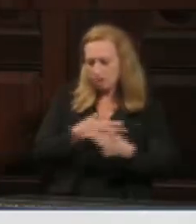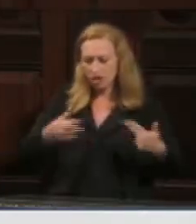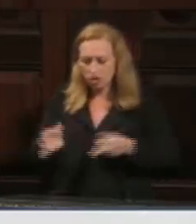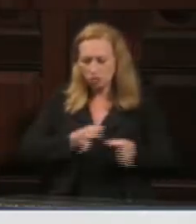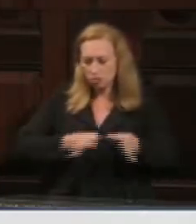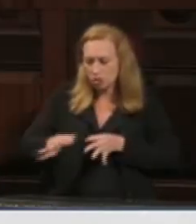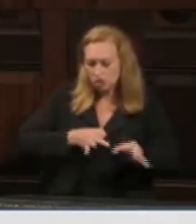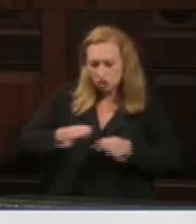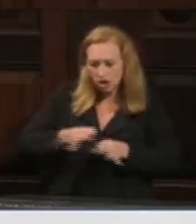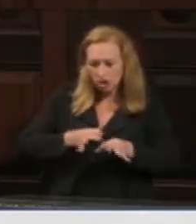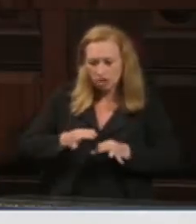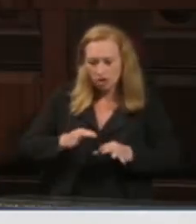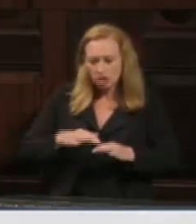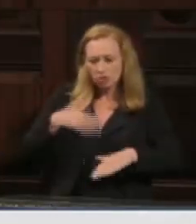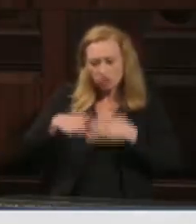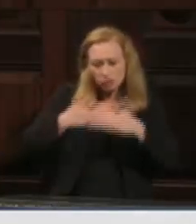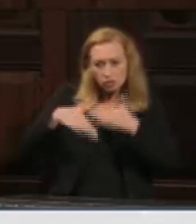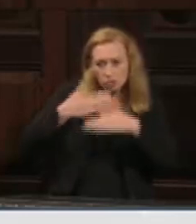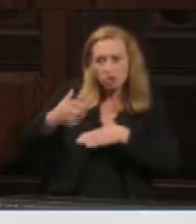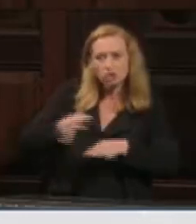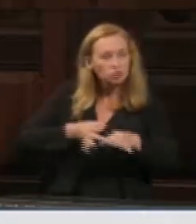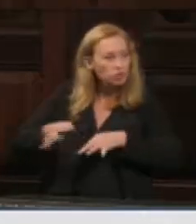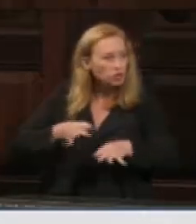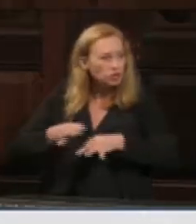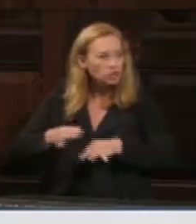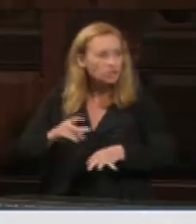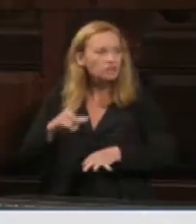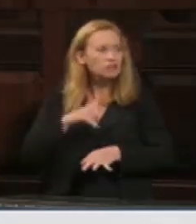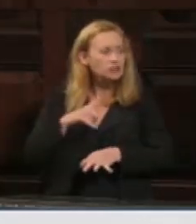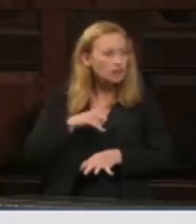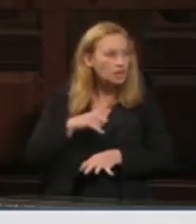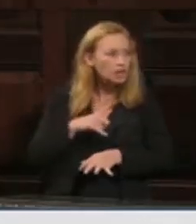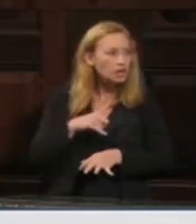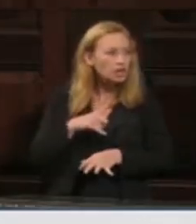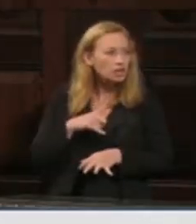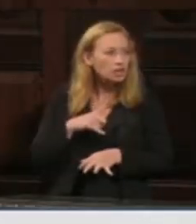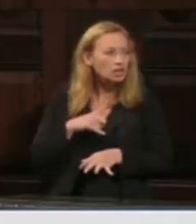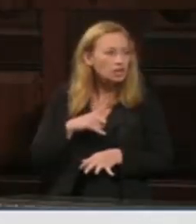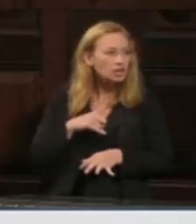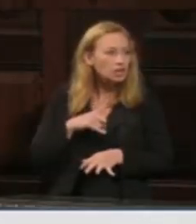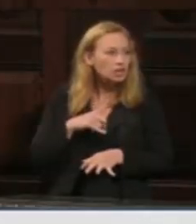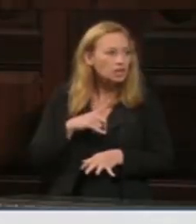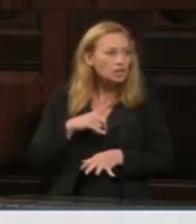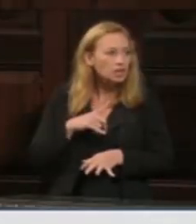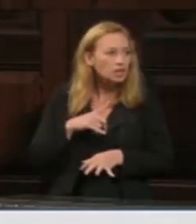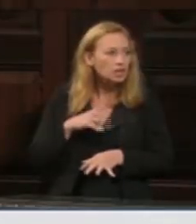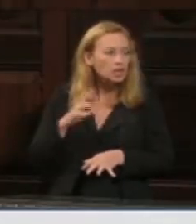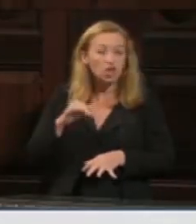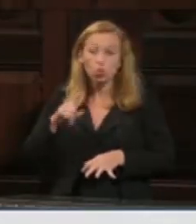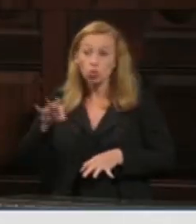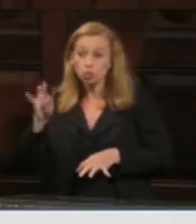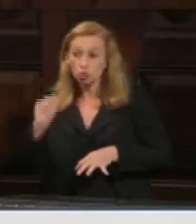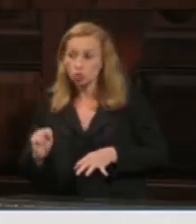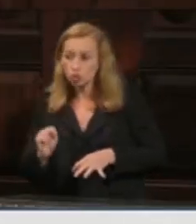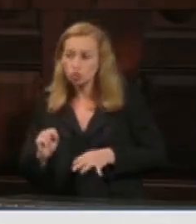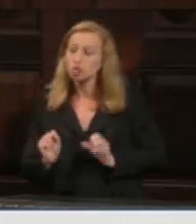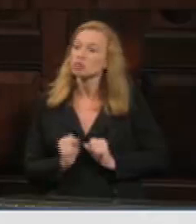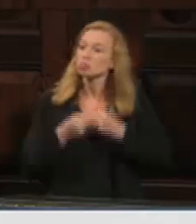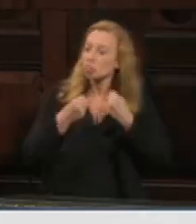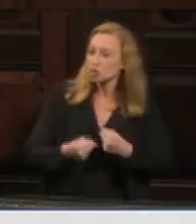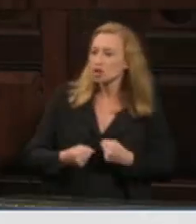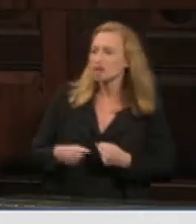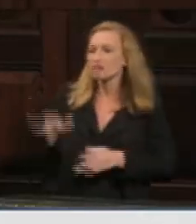e, no desenvolvimento desses grandes projetos, ter a viabilidade de trazer recursos, seja do poder federal,